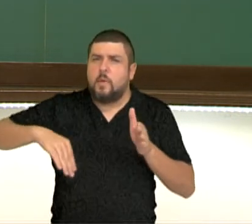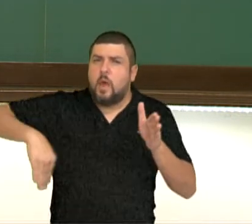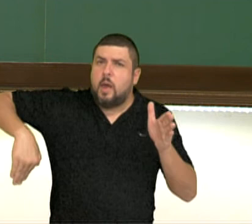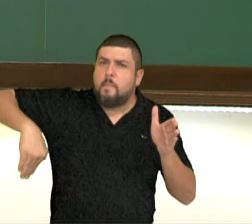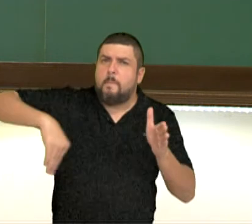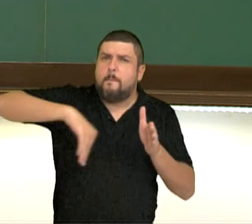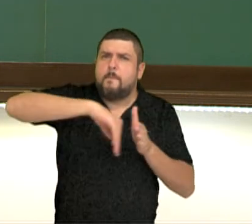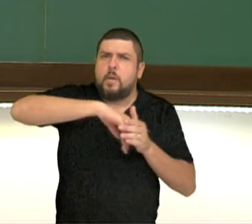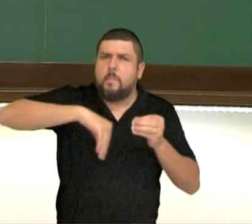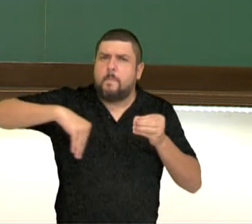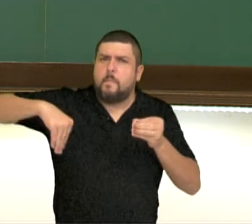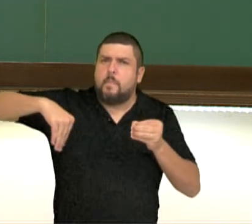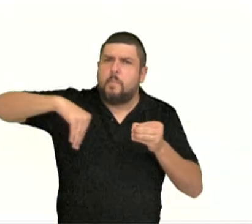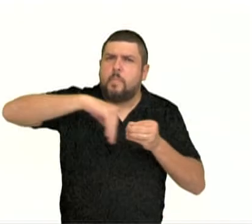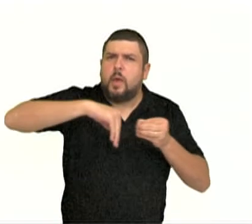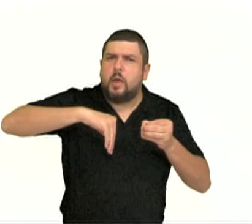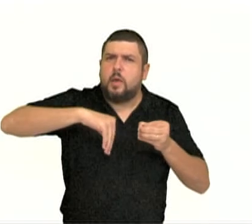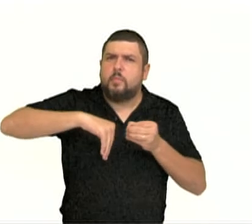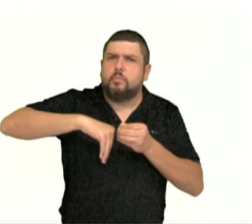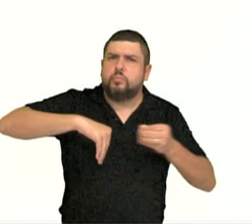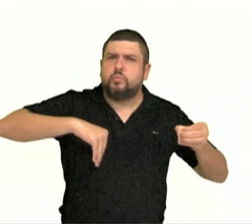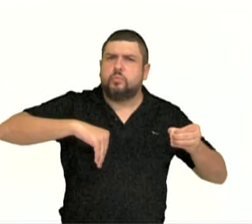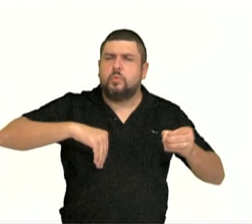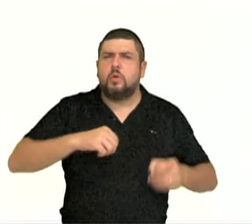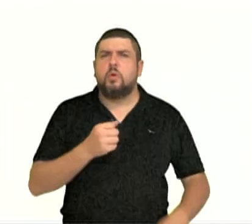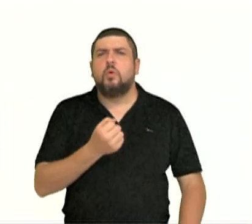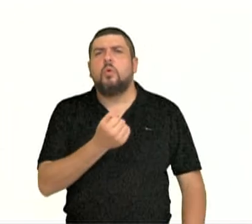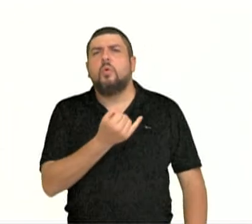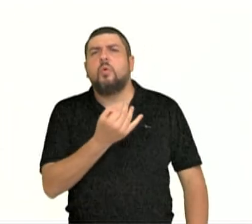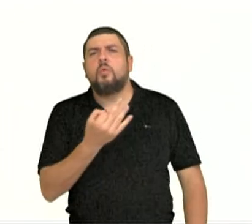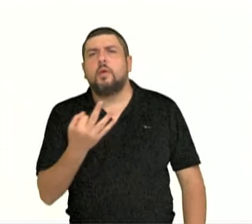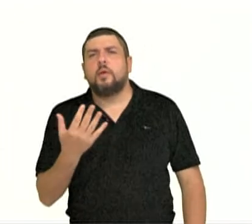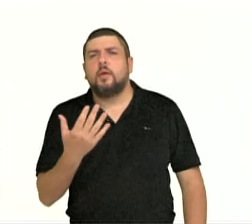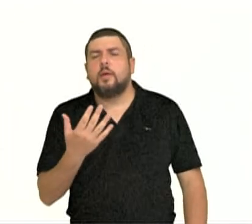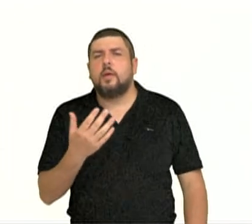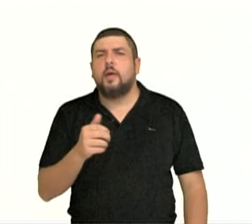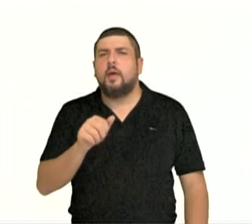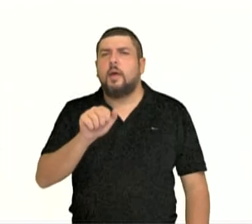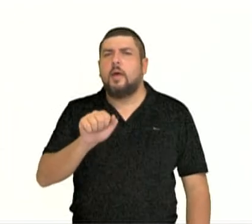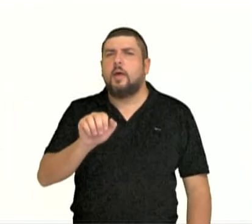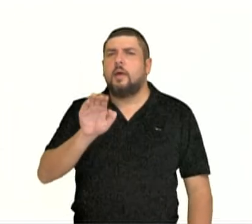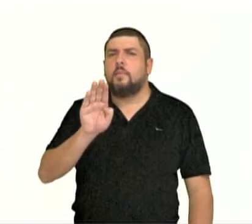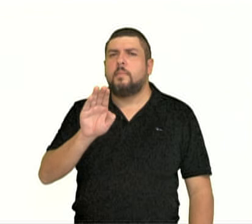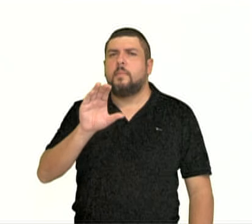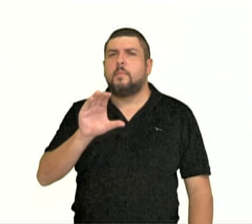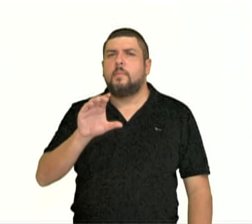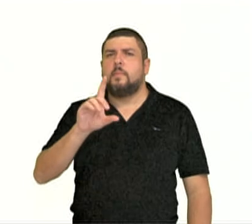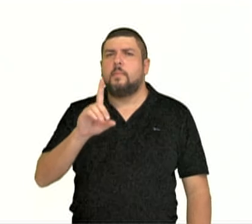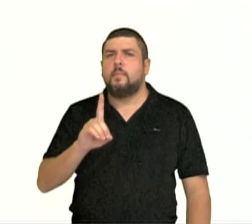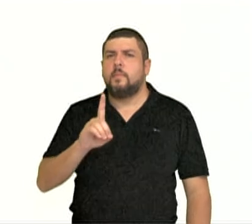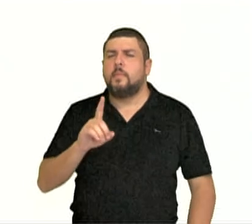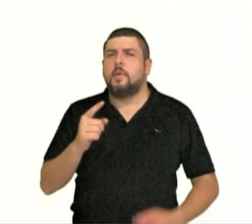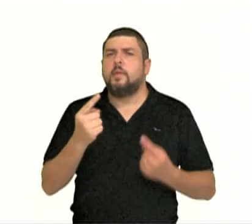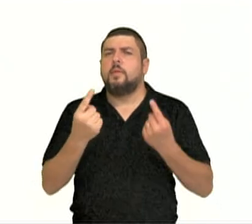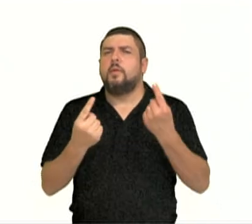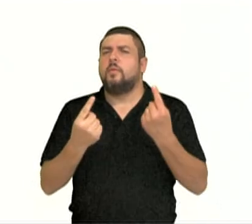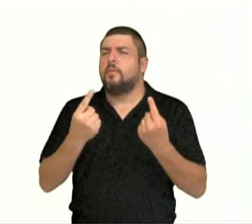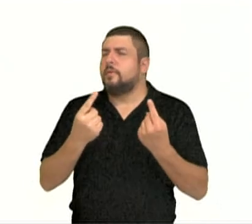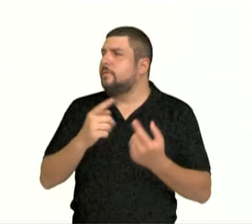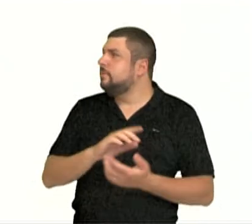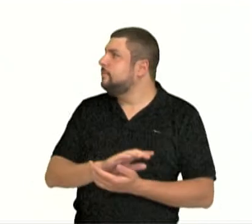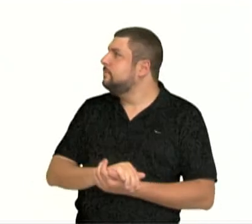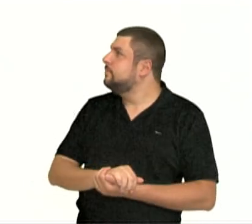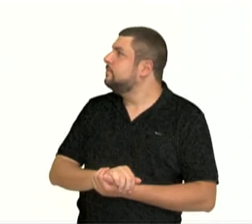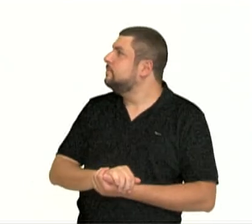bola item A, 18 Newton por segundo, item B, 9 Newton por segundo, item C, 4,5 Newton